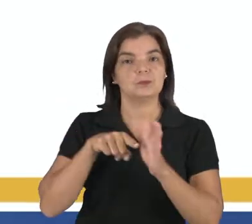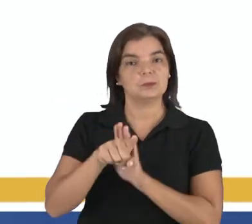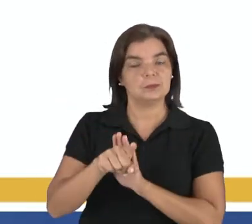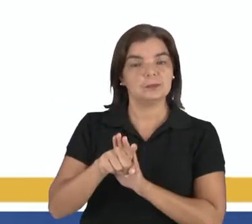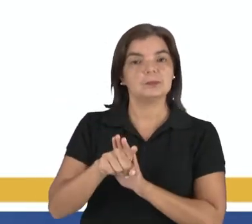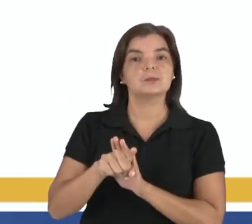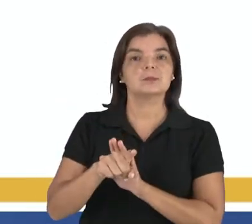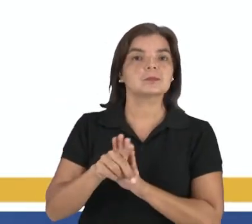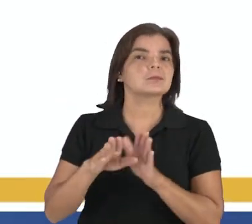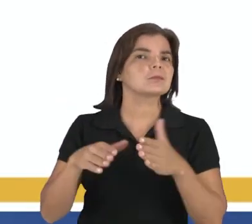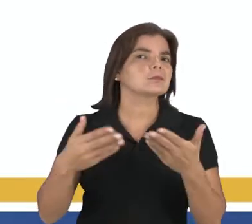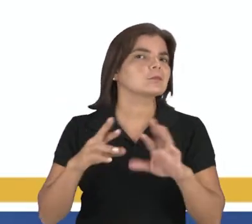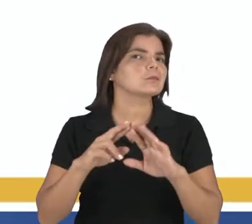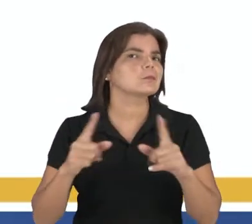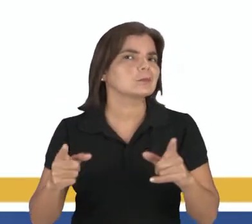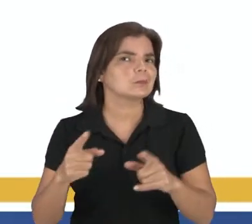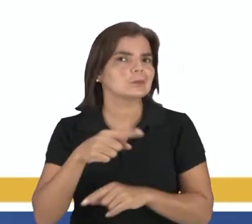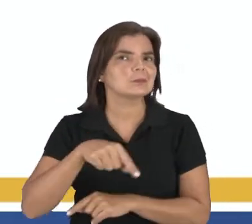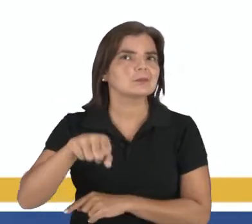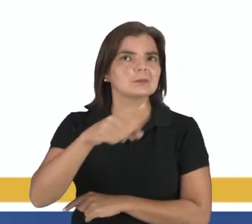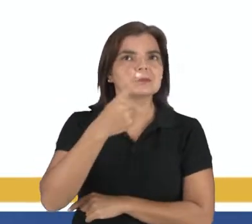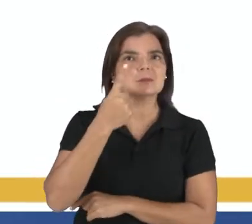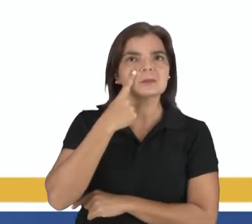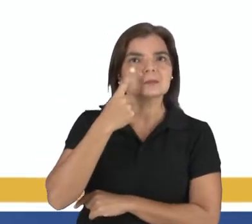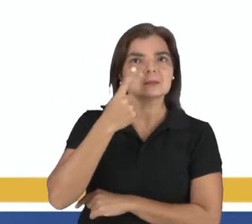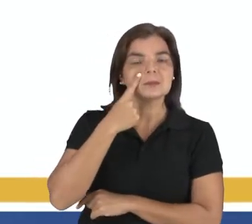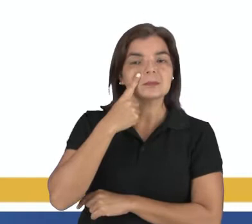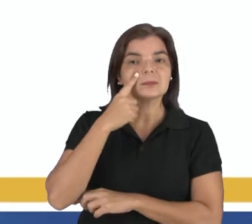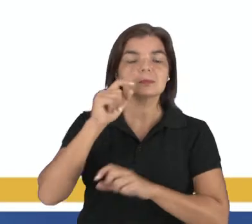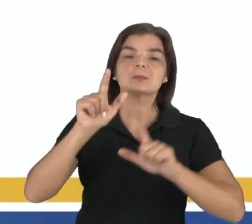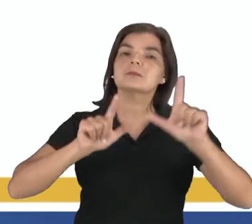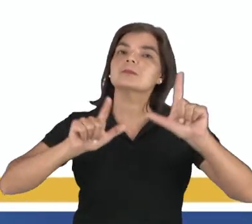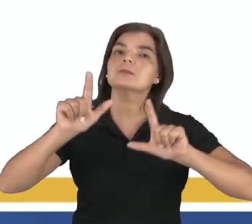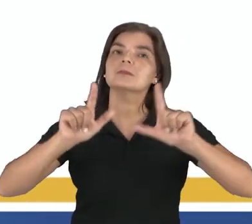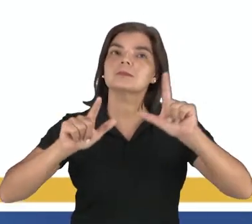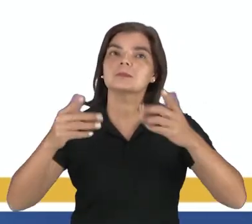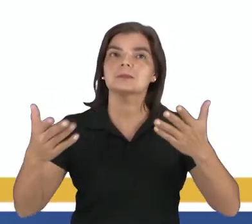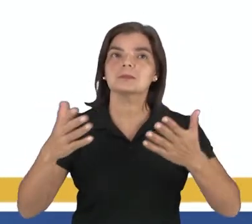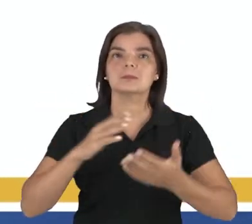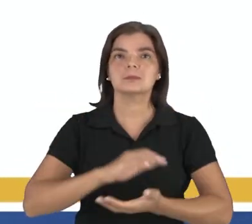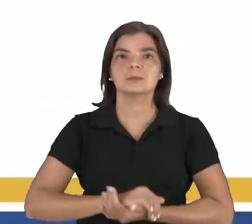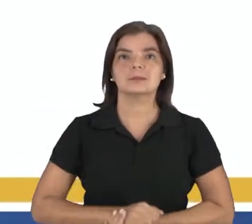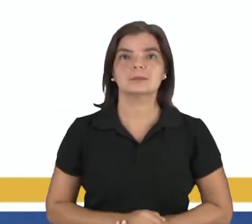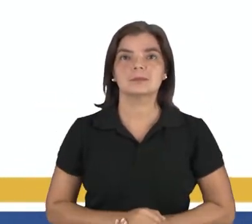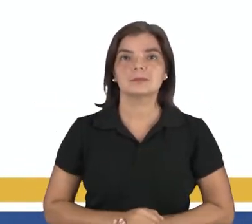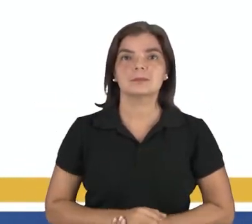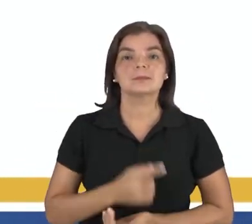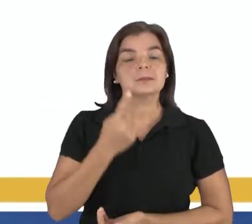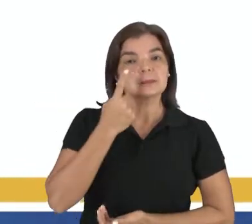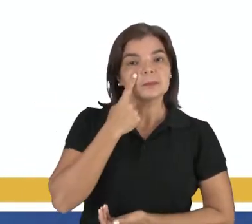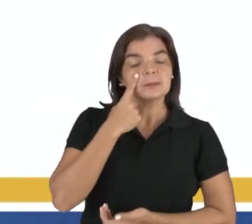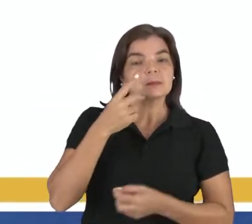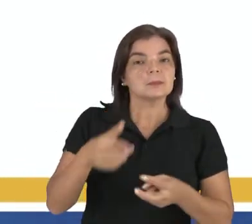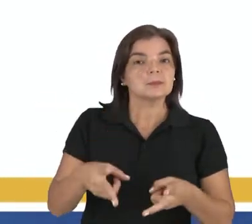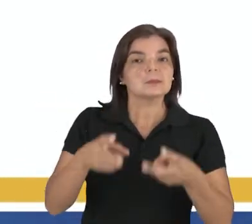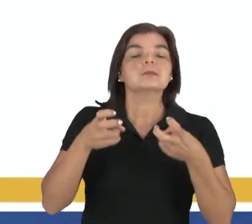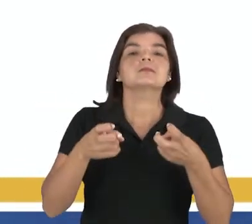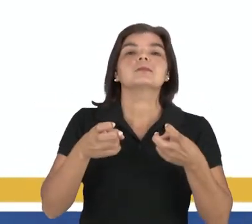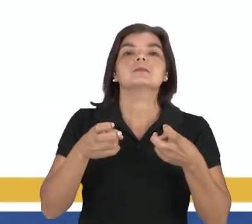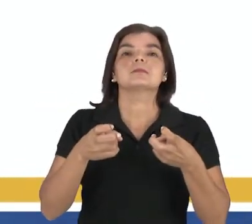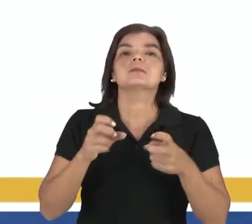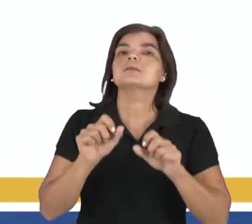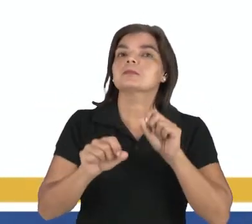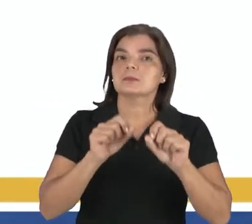a vocês, que diferença vocês estão vendo na sua telinha? Bem, pessoal, vocês estão percebendo